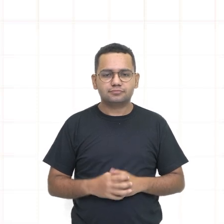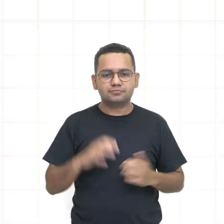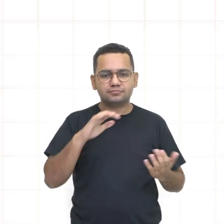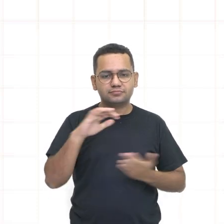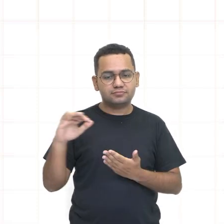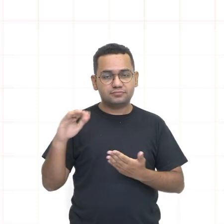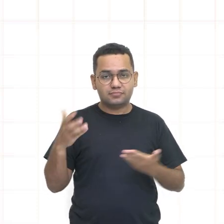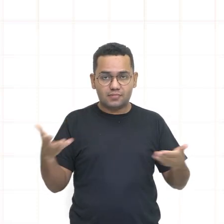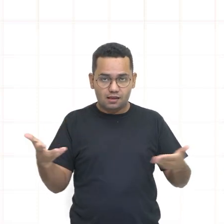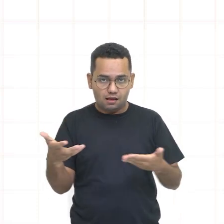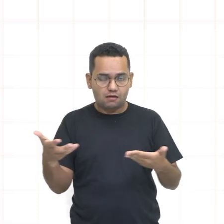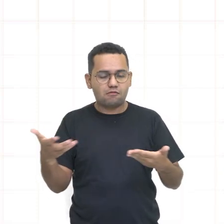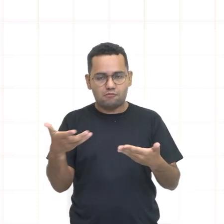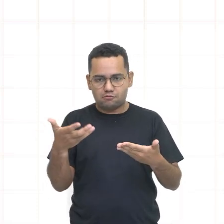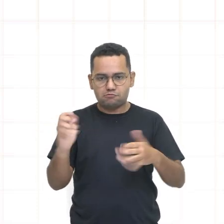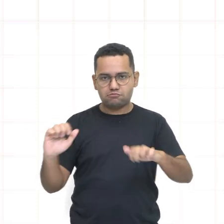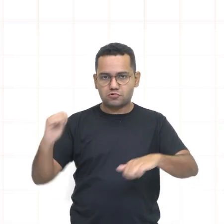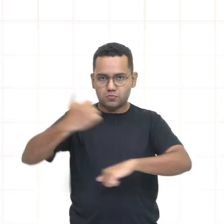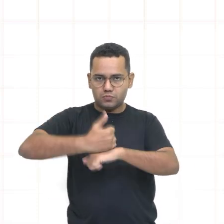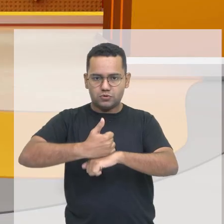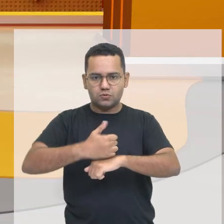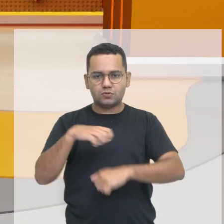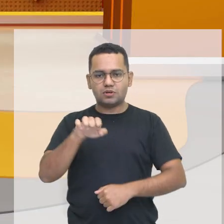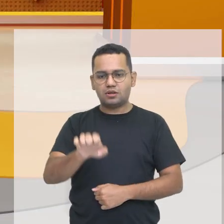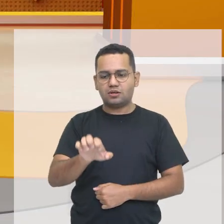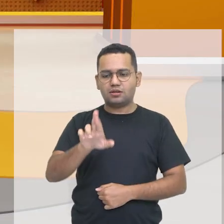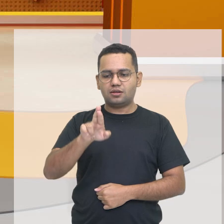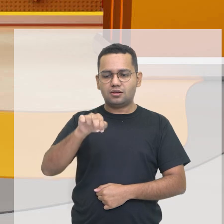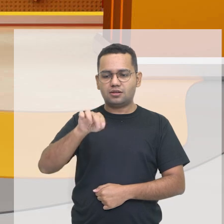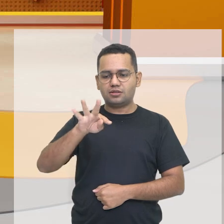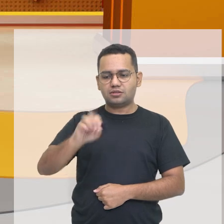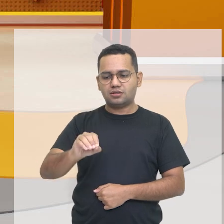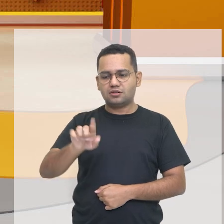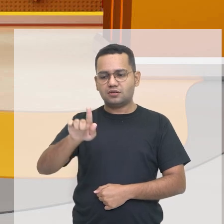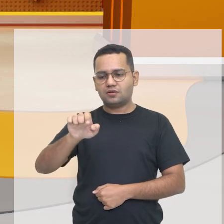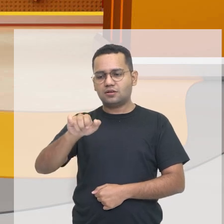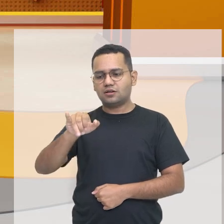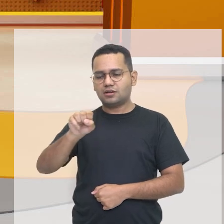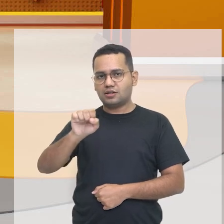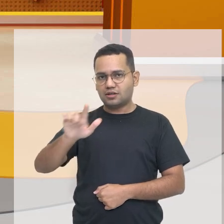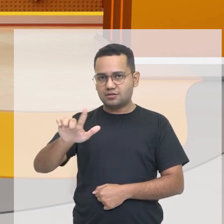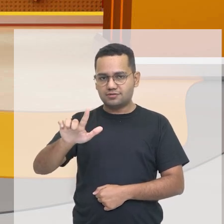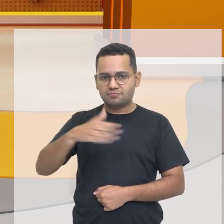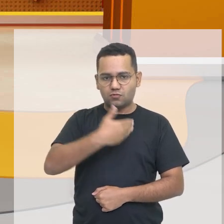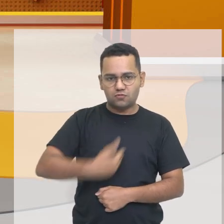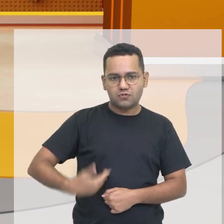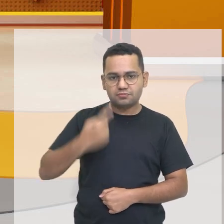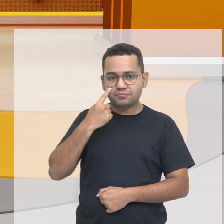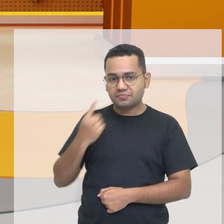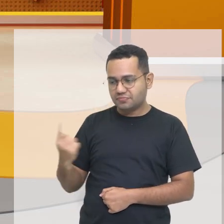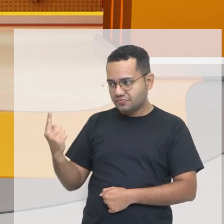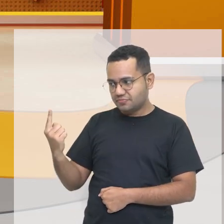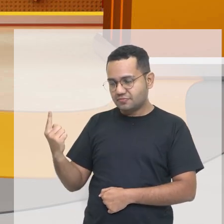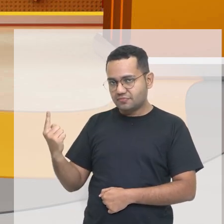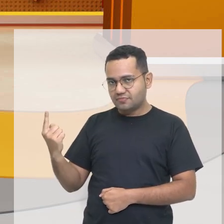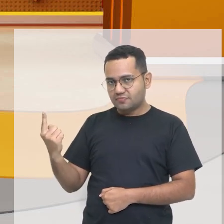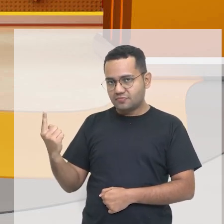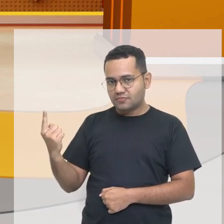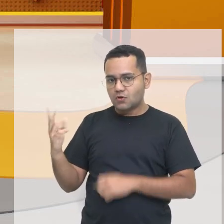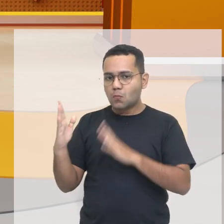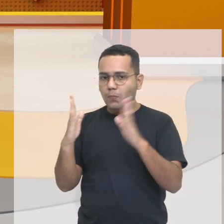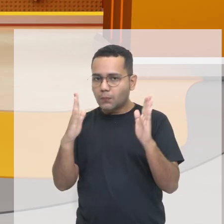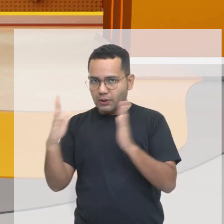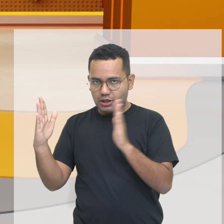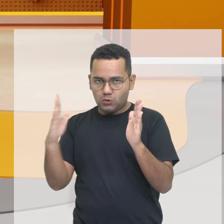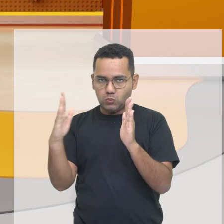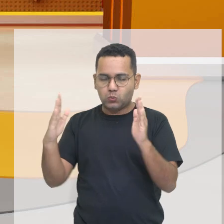governo do Geisel. Ernesto Geisel, certo? Ele entra no poder em